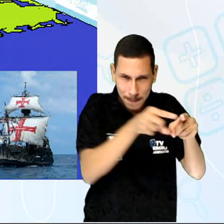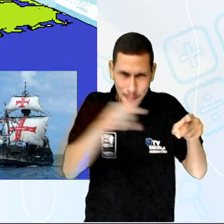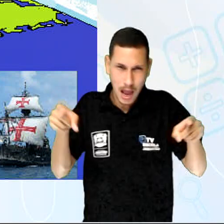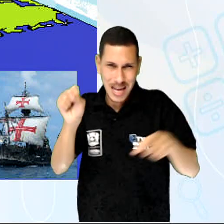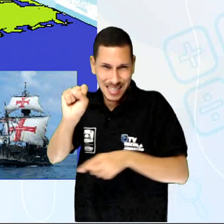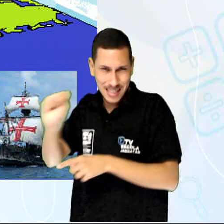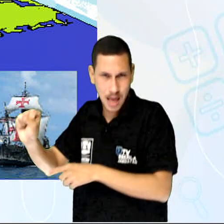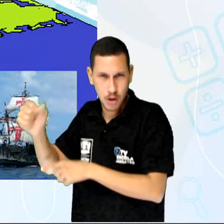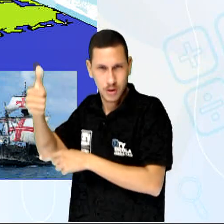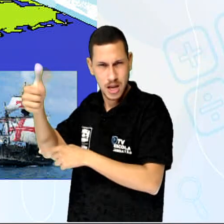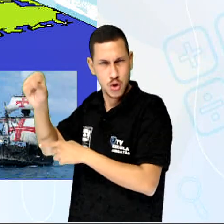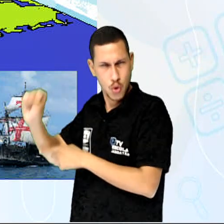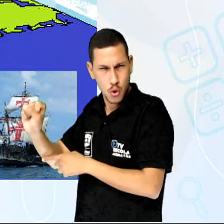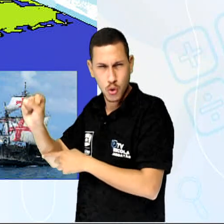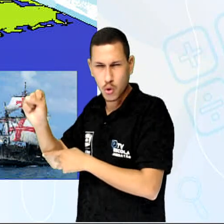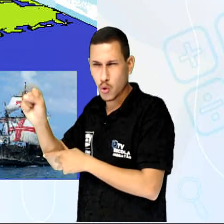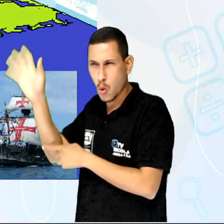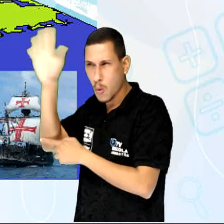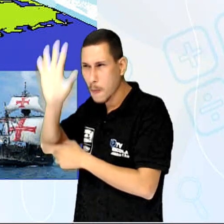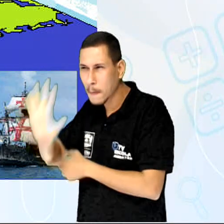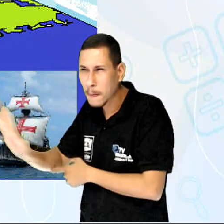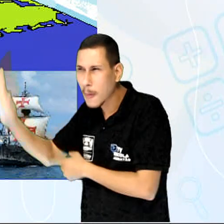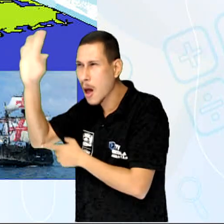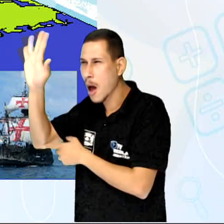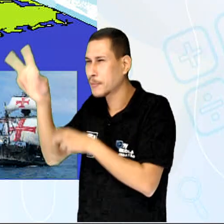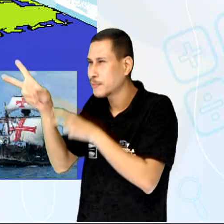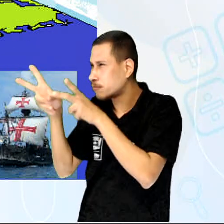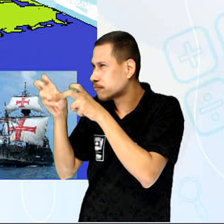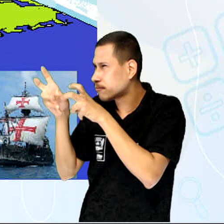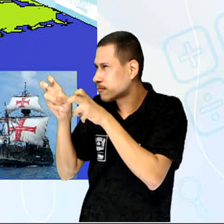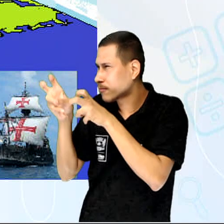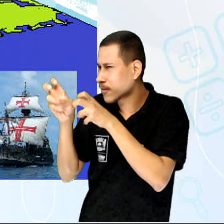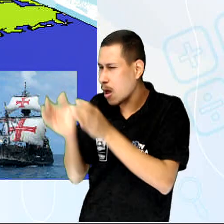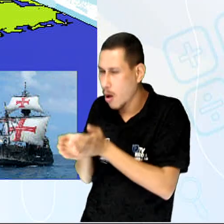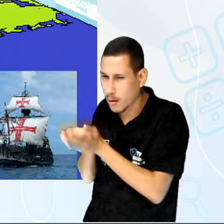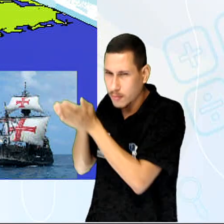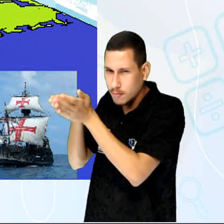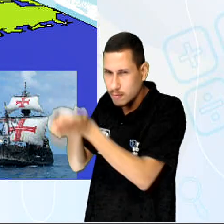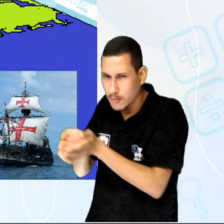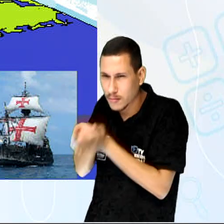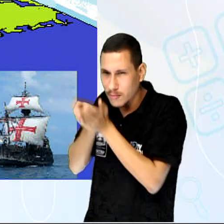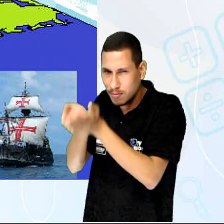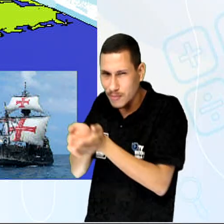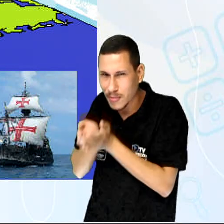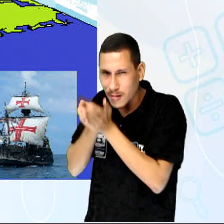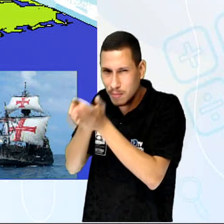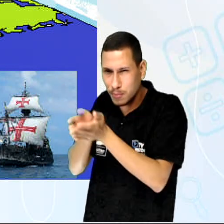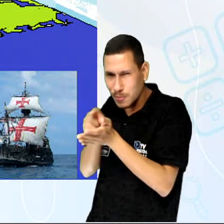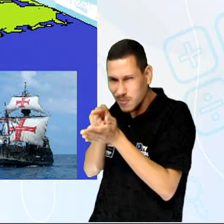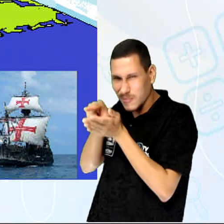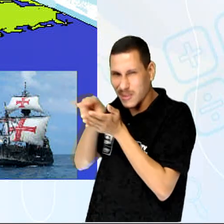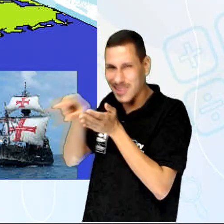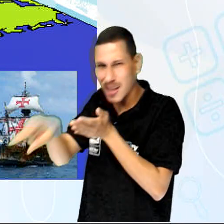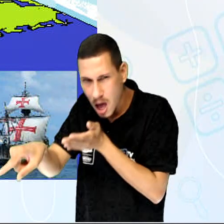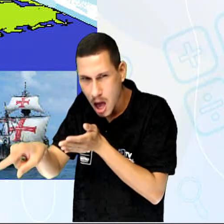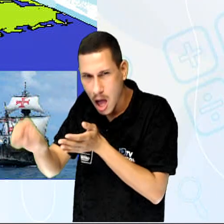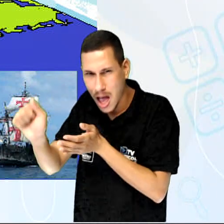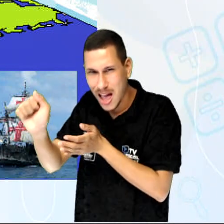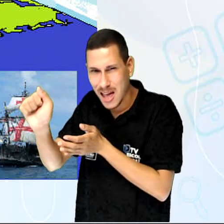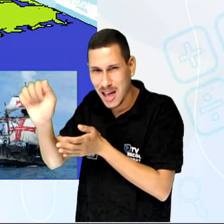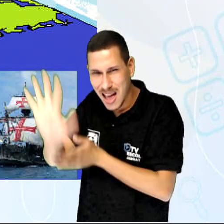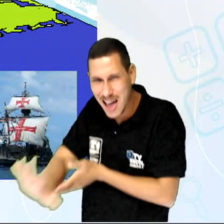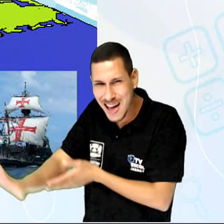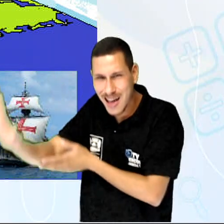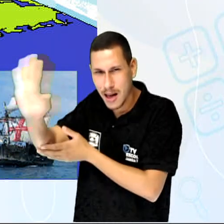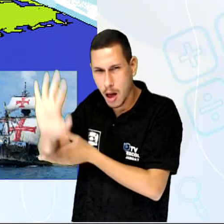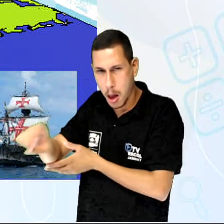No seu mapinha aí, você vê essa caravela aí em direção ao continente americano, né, mais precisamente a América do